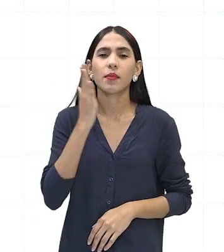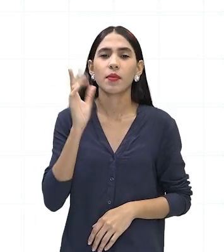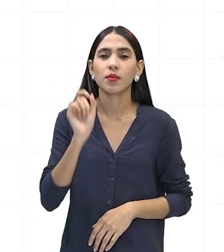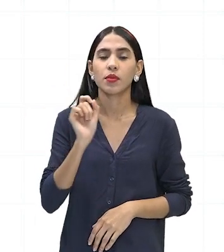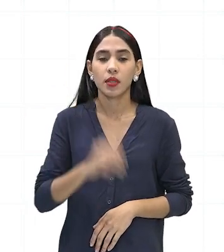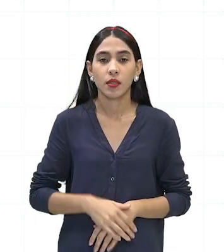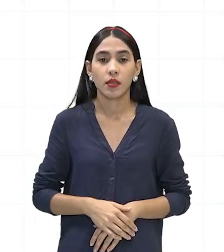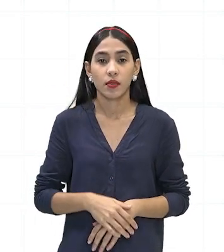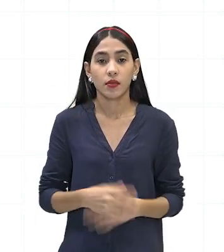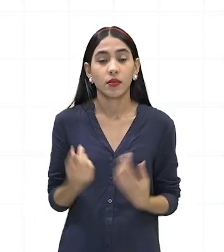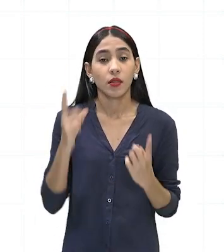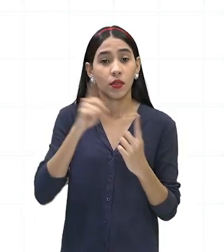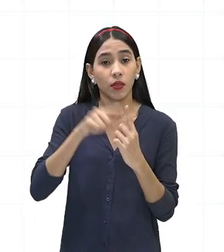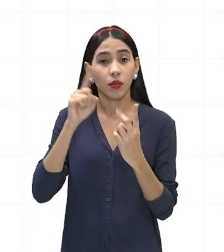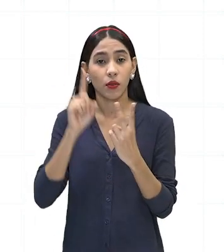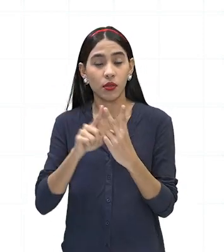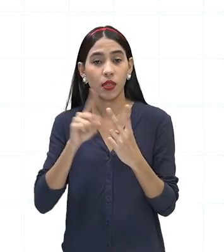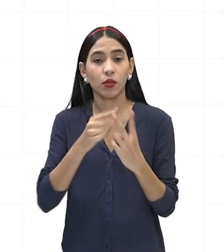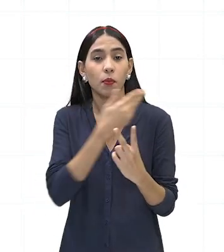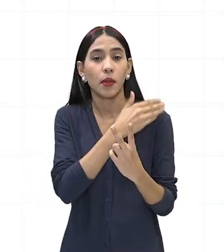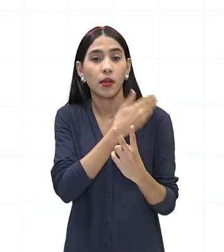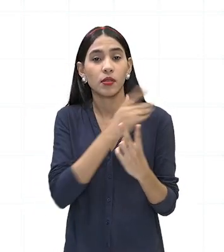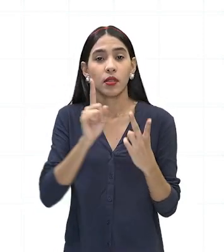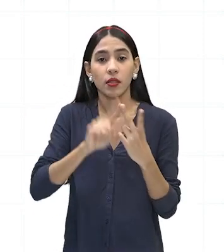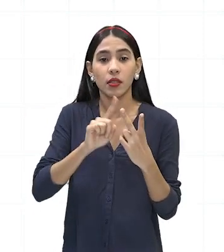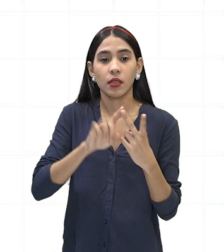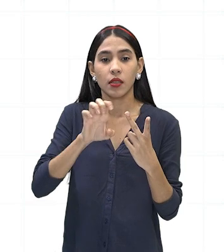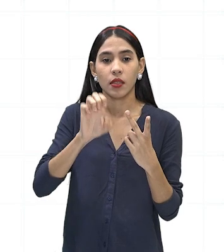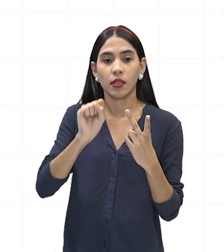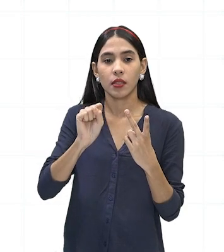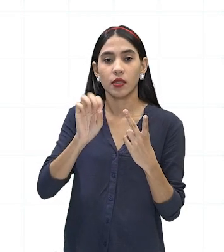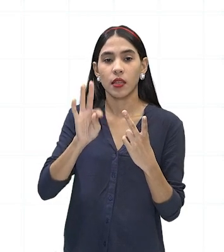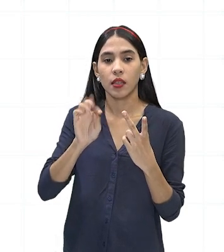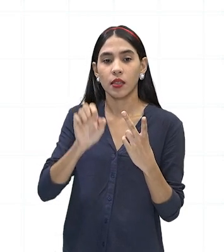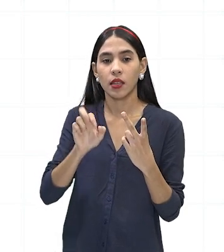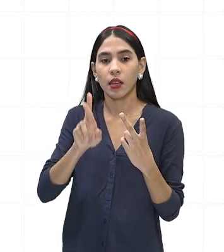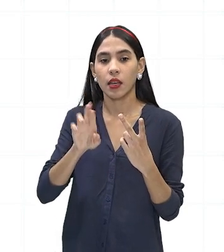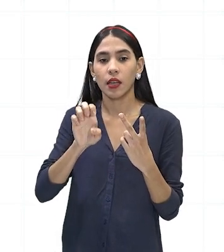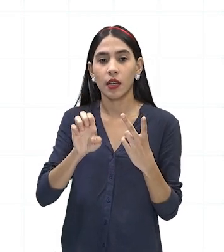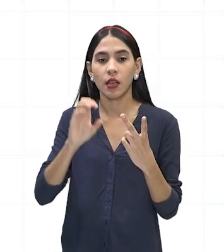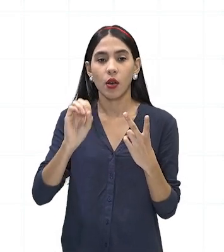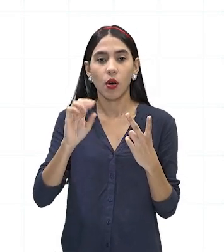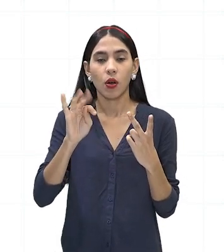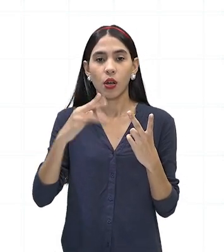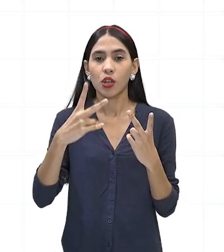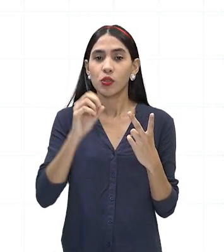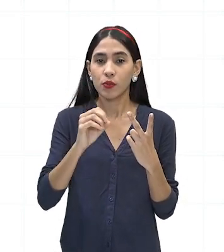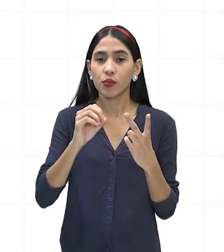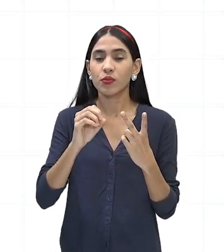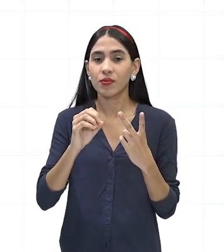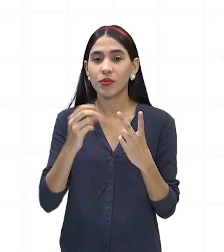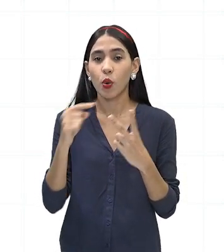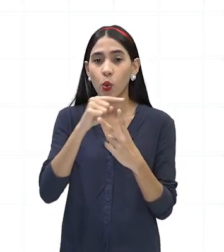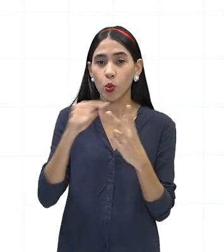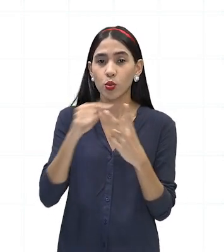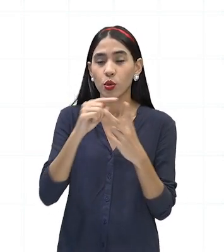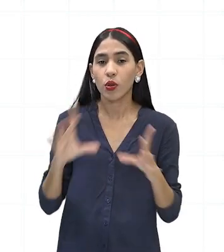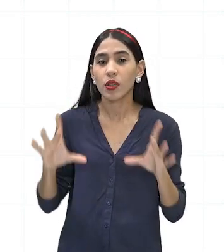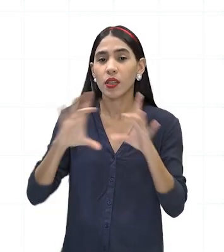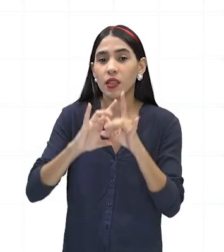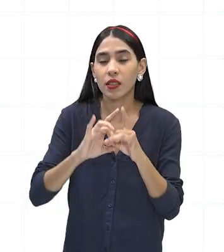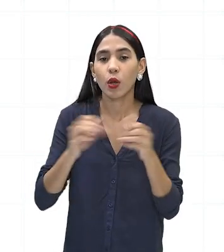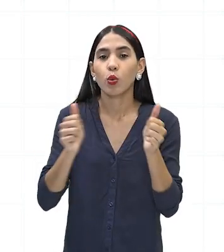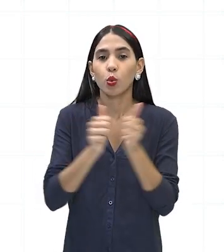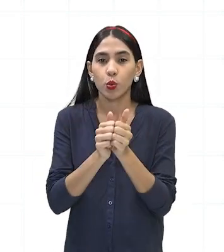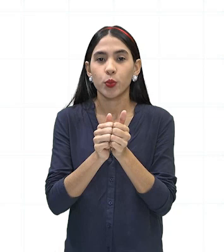esses dois conceitos, tanto preconceito quanto estereótipo, têm uma relação, tá bom? Eles estão ali